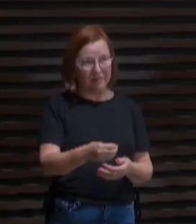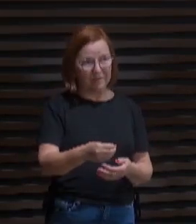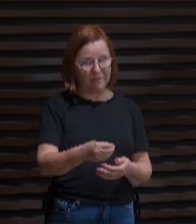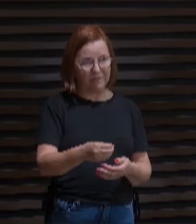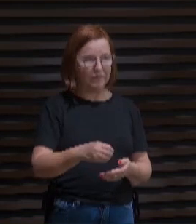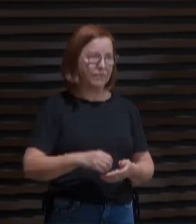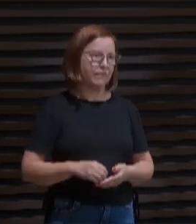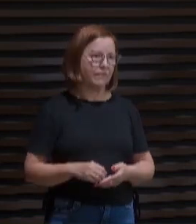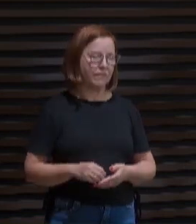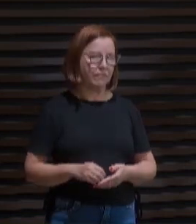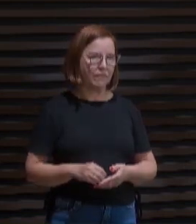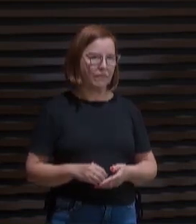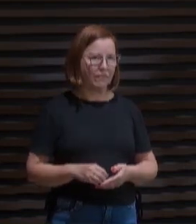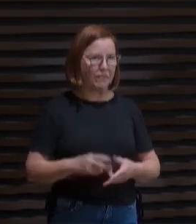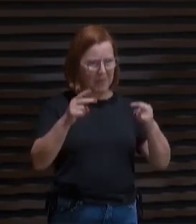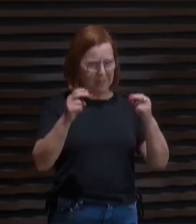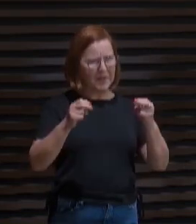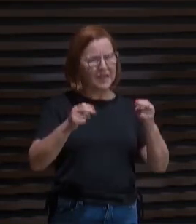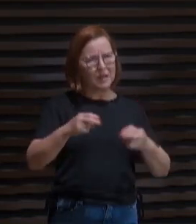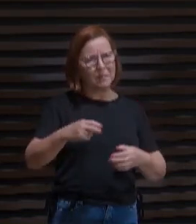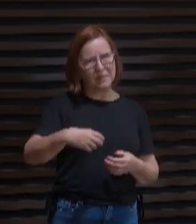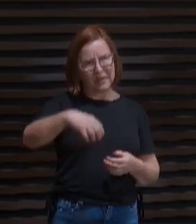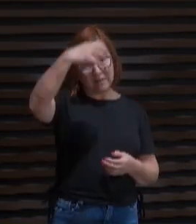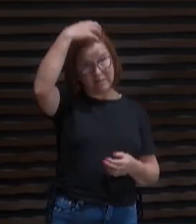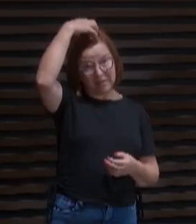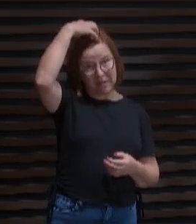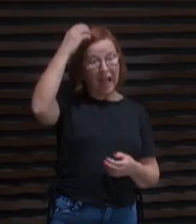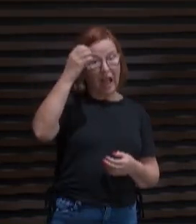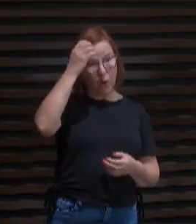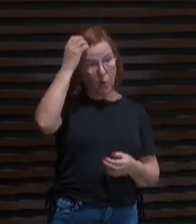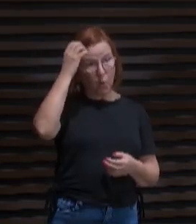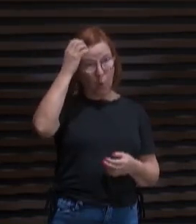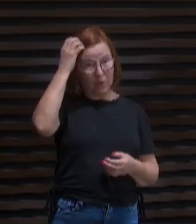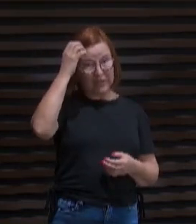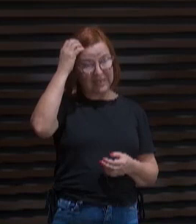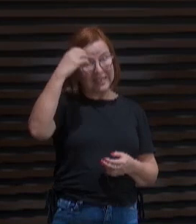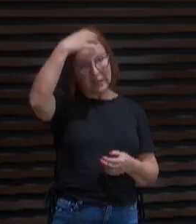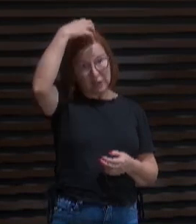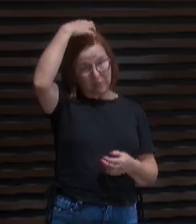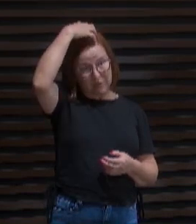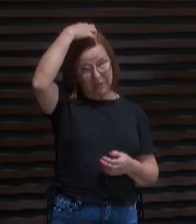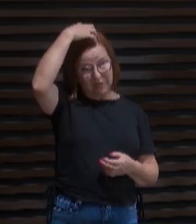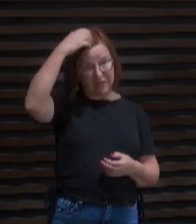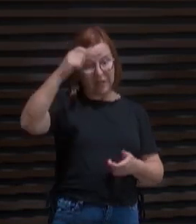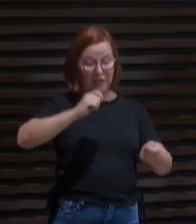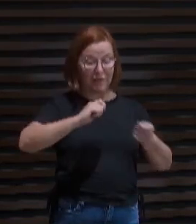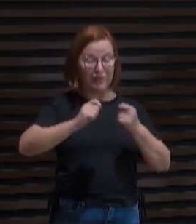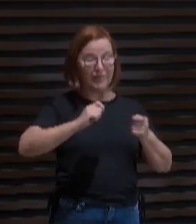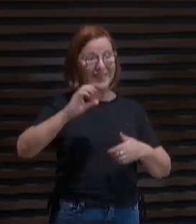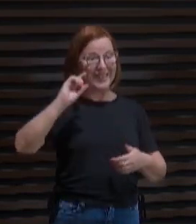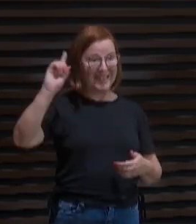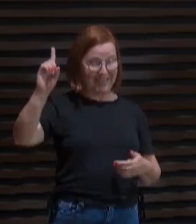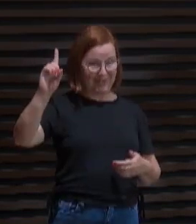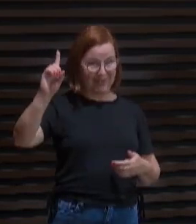Olha a soberania, a consciência da soberania e do controle de Deus